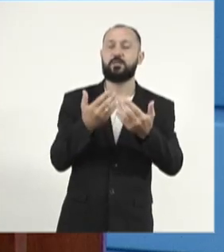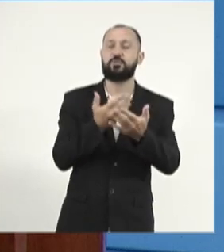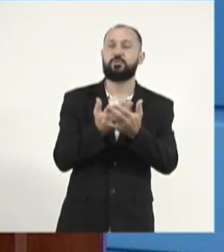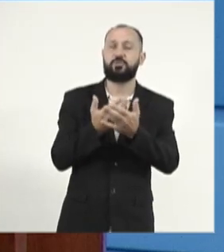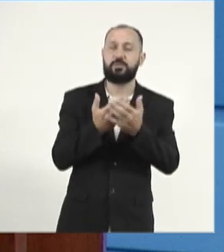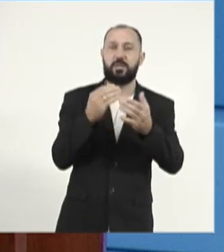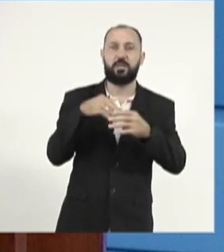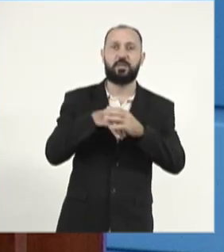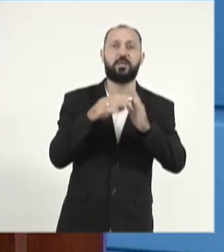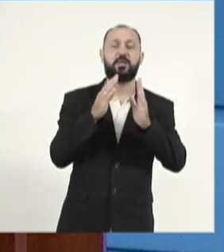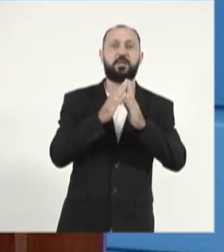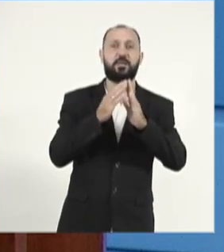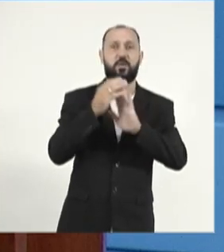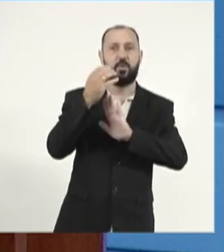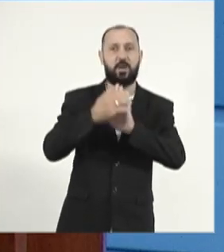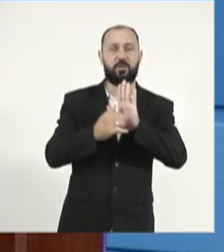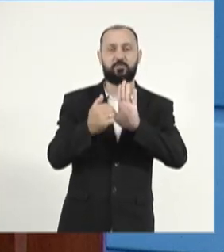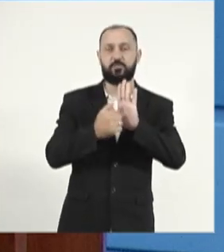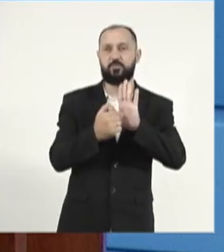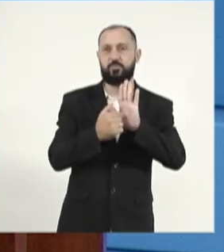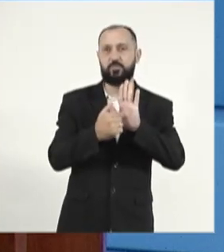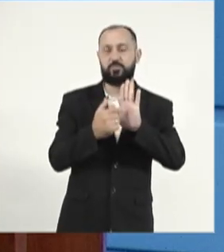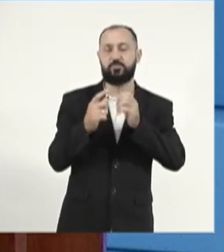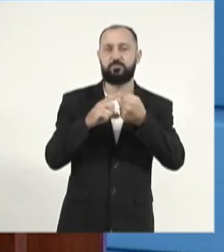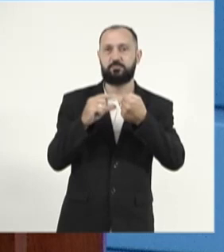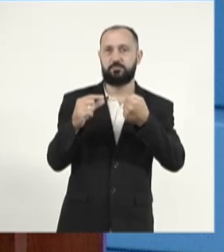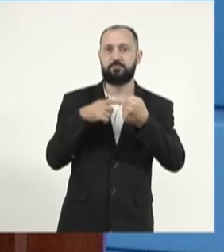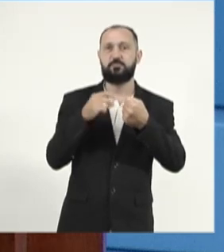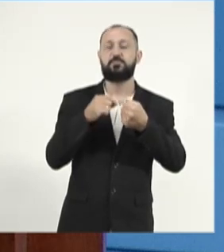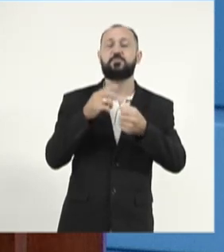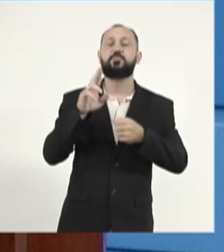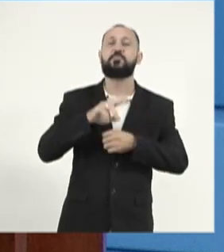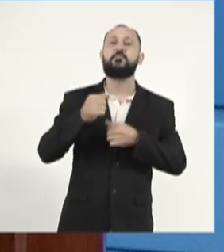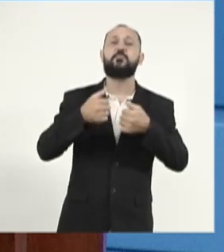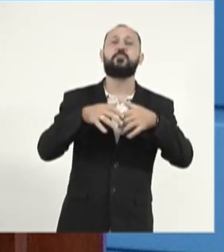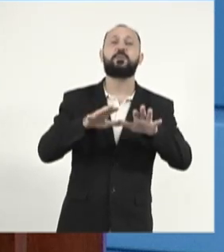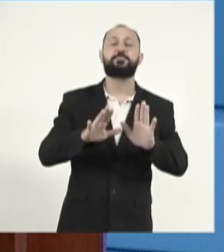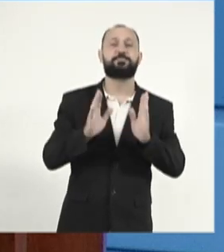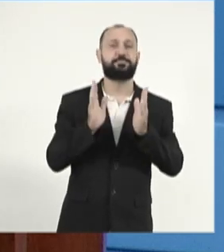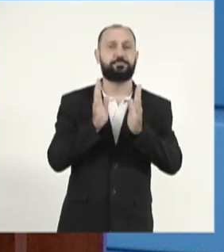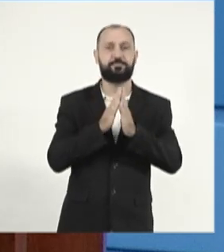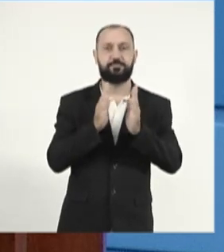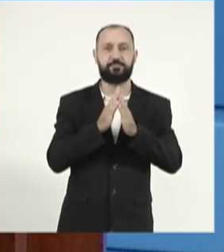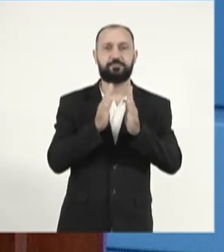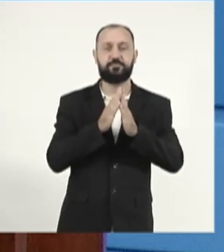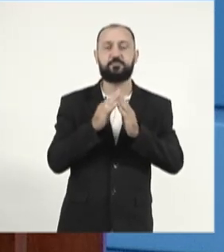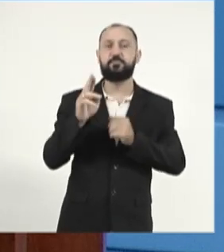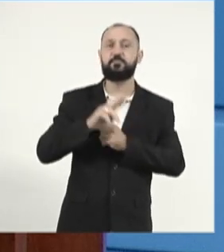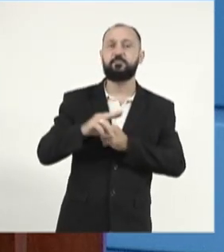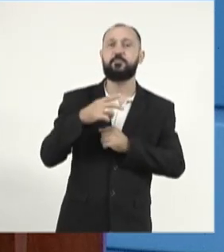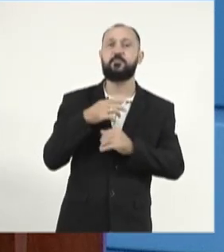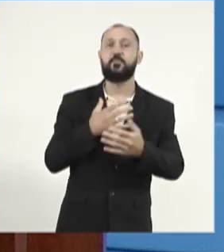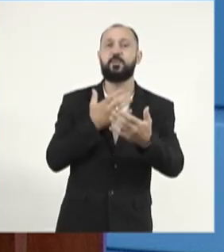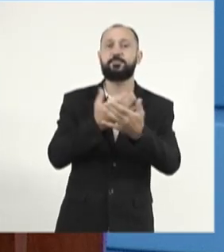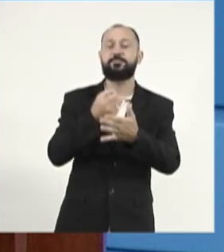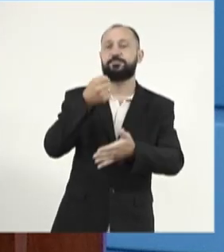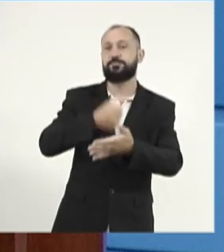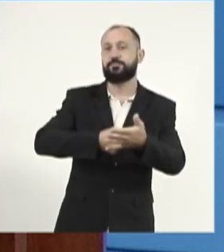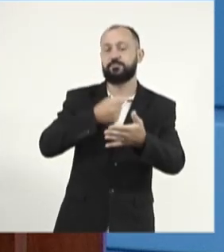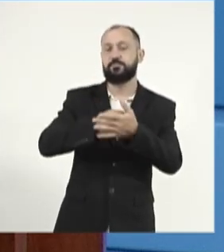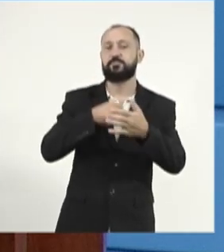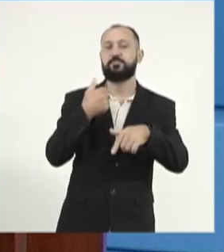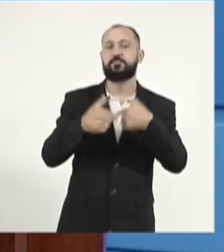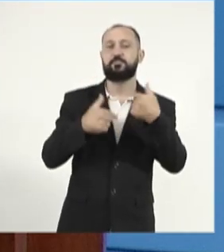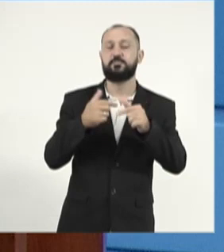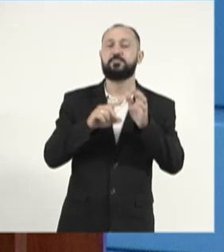que trata o caput desse artigo. O direito ao regime de exercícios domiciliares deverá ser garantido nas